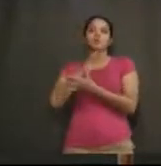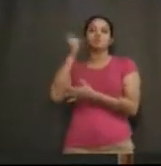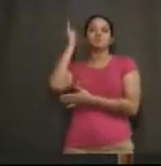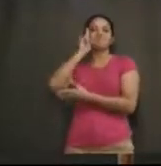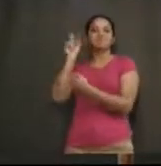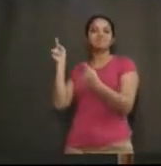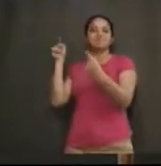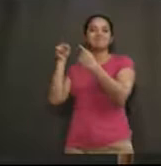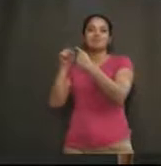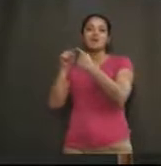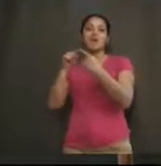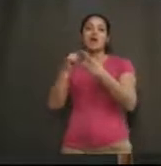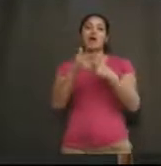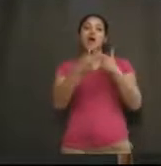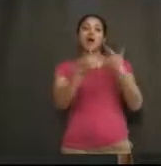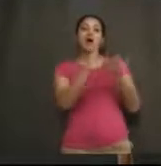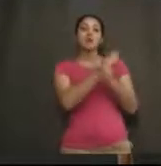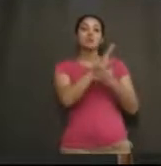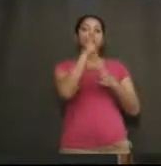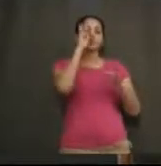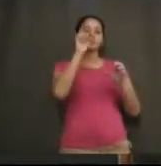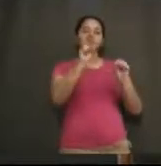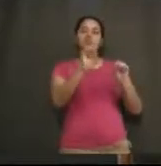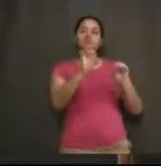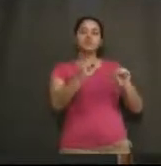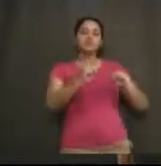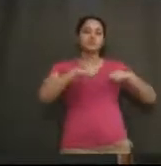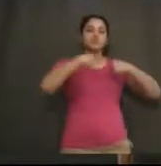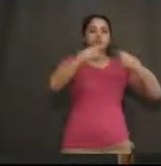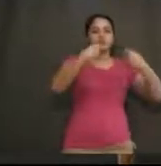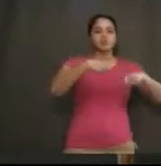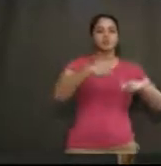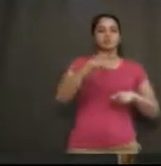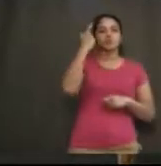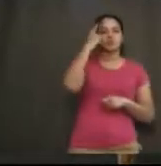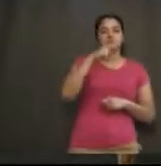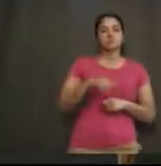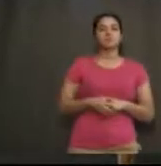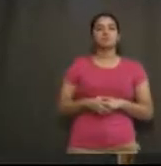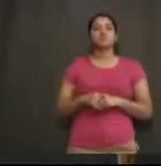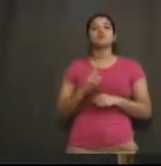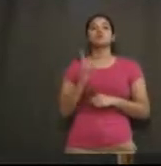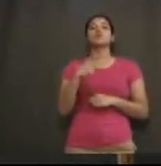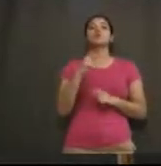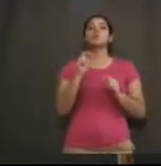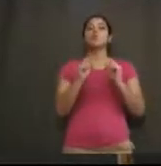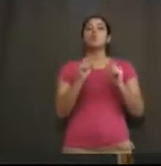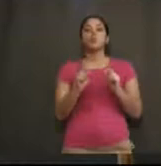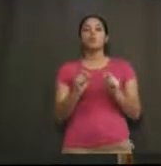atrás. Eu gostaria, como diretor do Instituto, apenas comentar dois sonhos que nós continuaremos a perseguir.